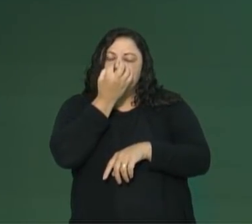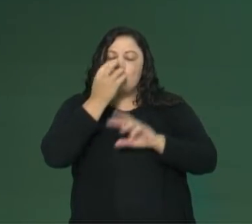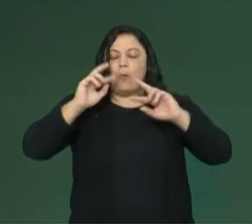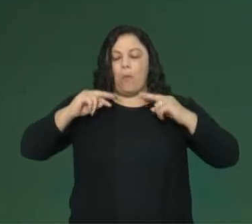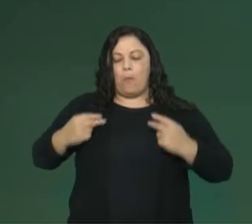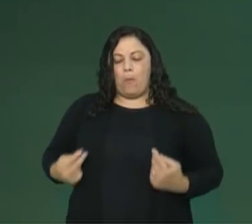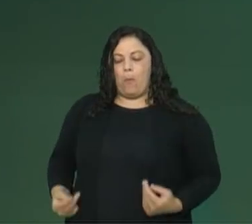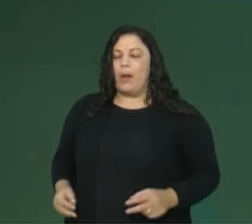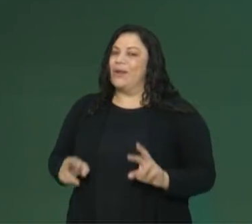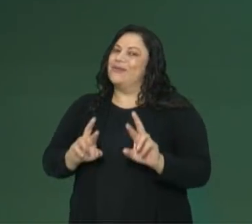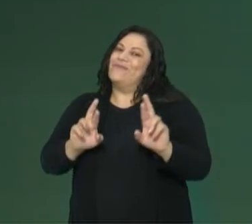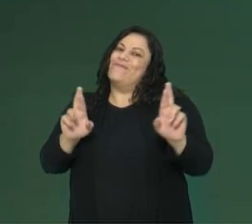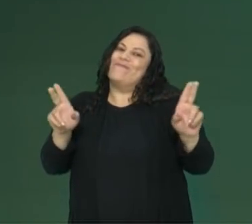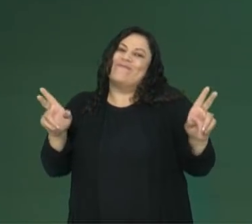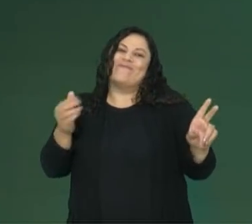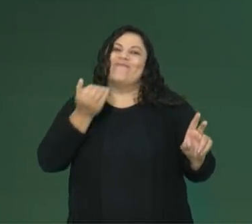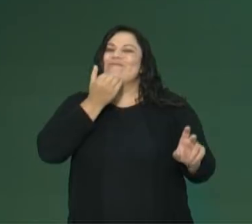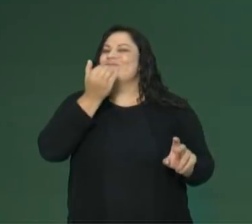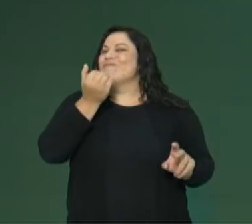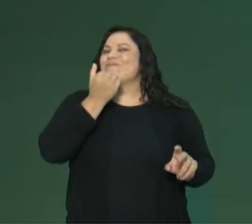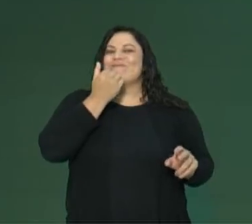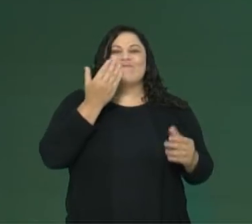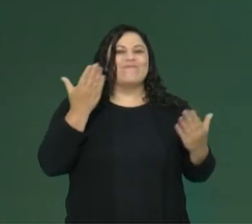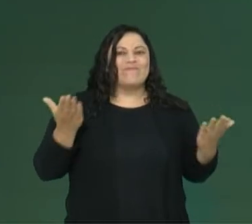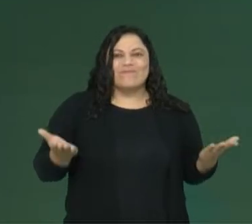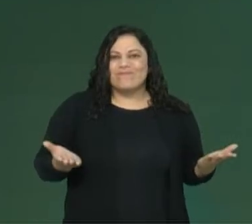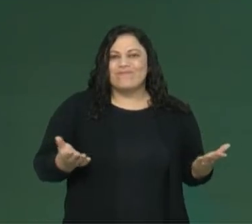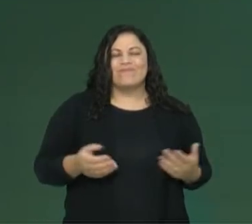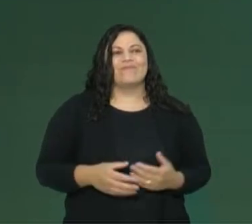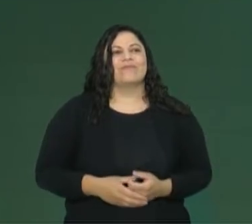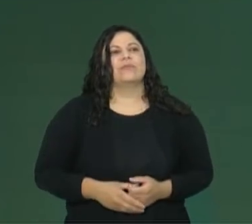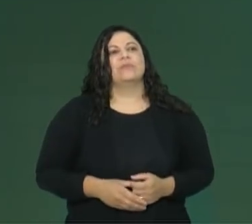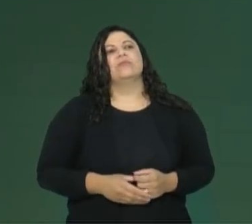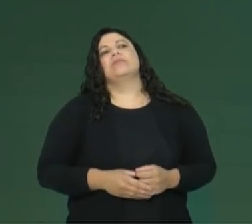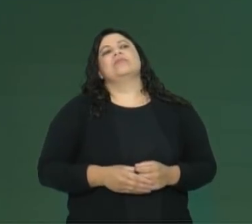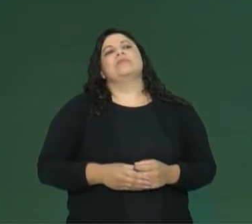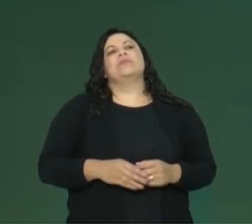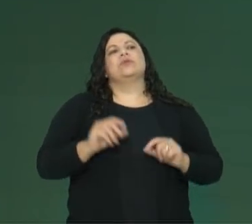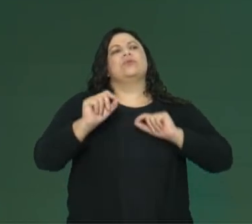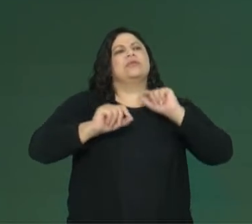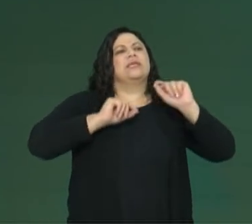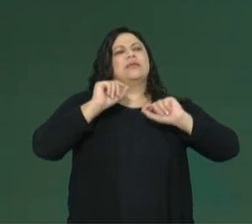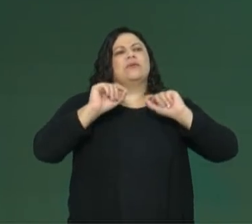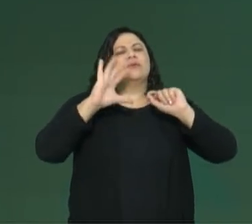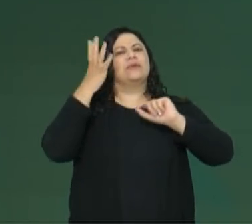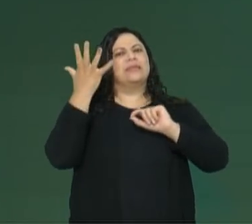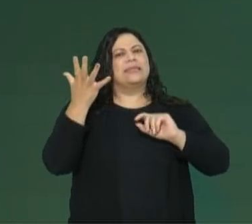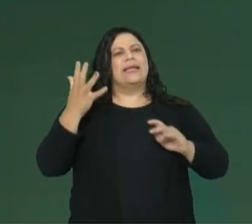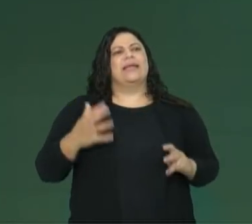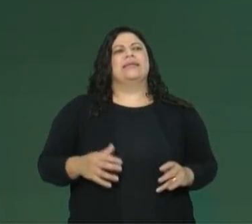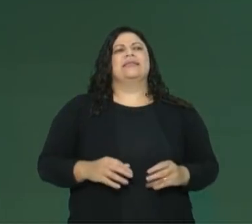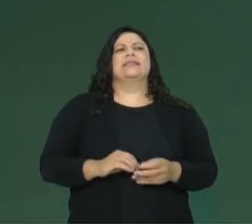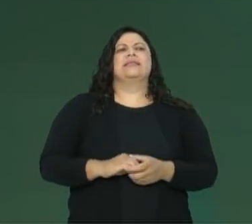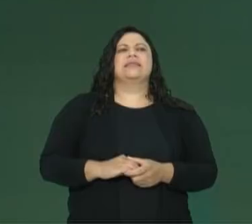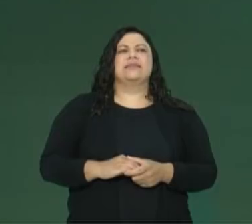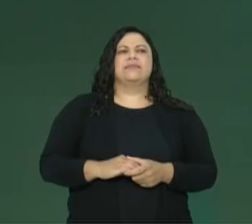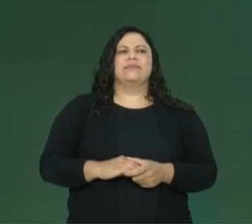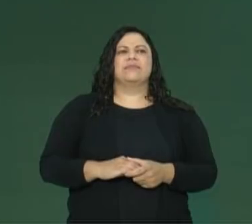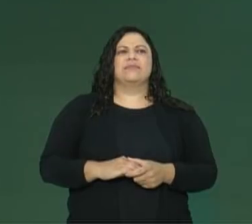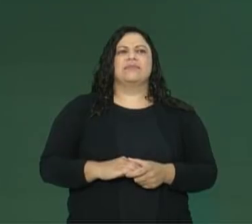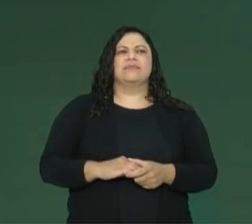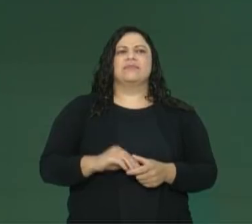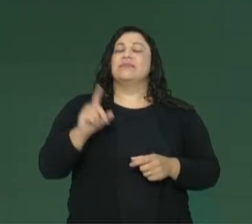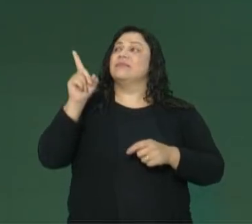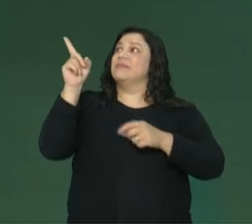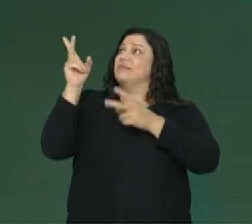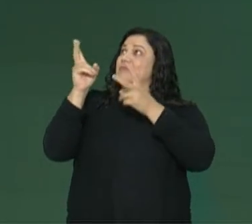não consegue, porque ele não tem as mesmas trilhas químicas. E o que vai acontecer? Vai acontecer isso aqui, ó.